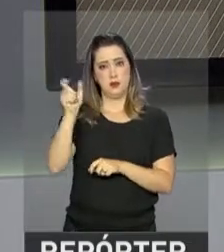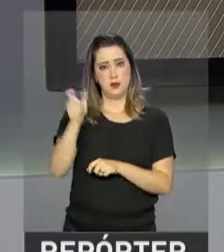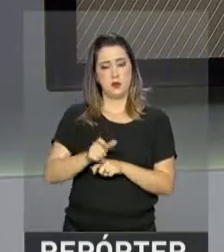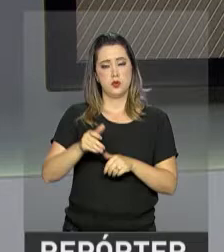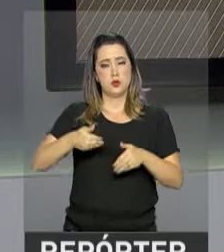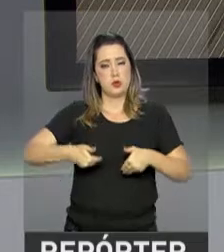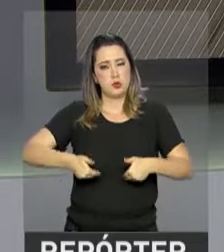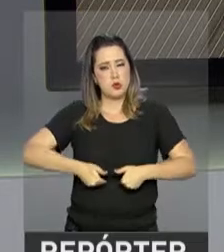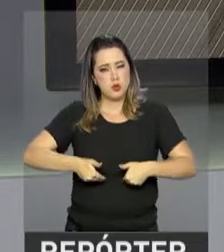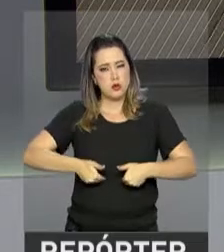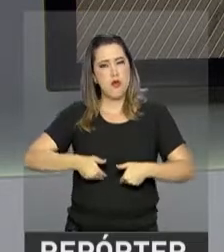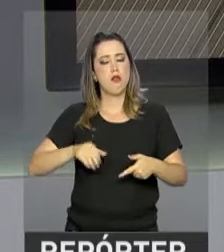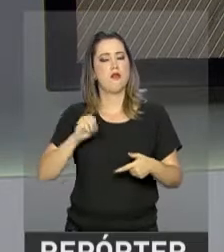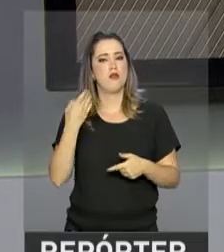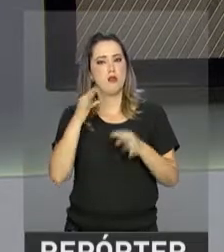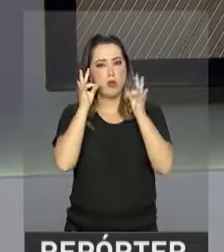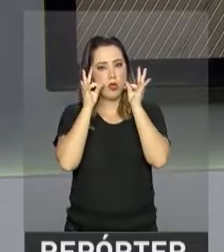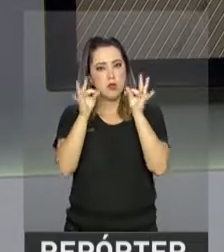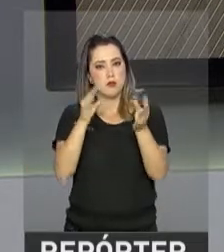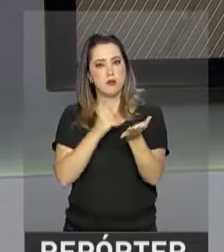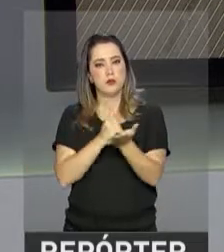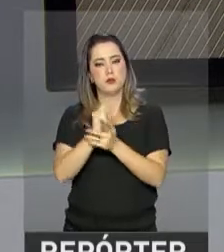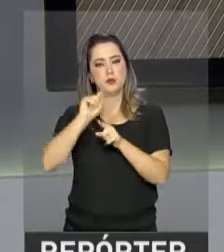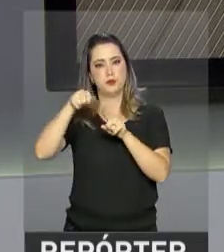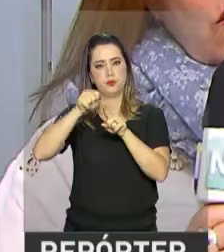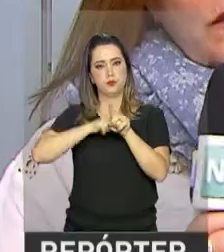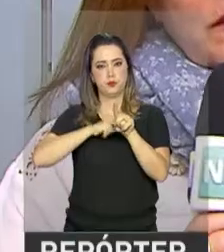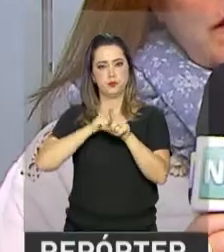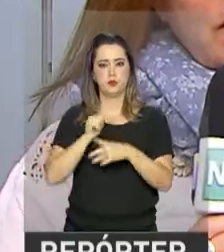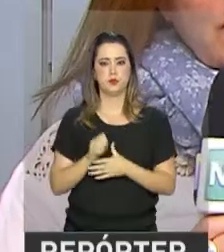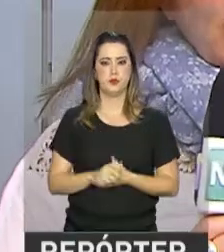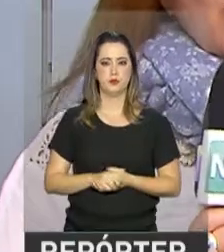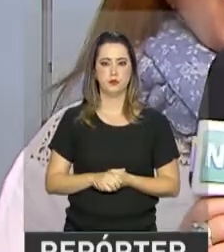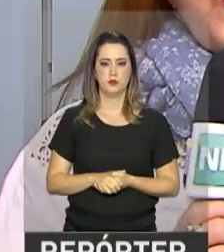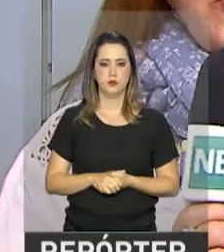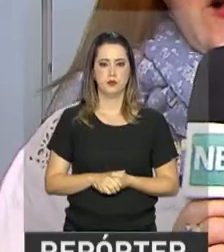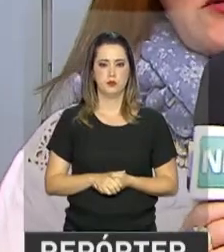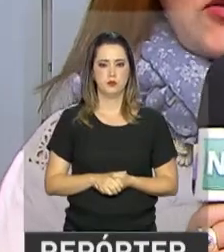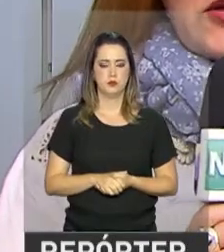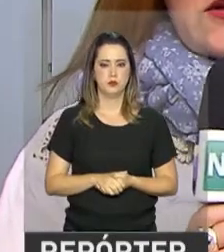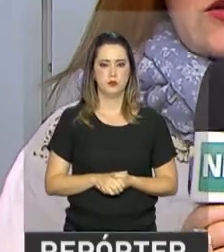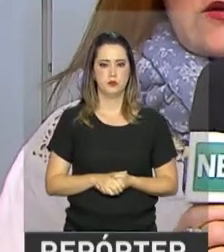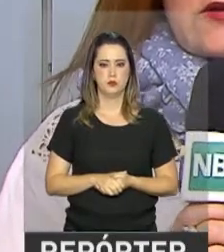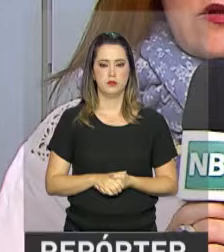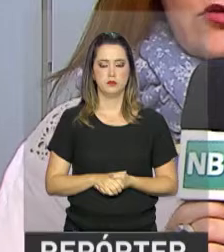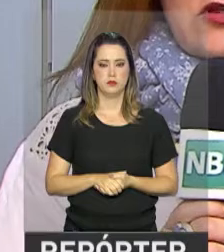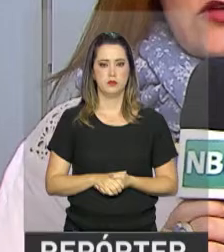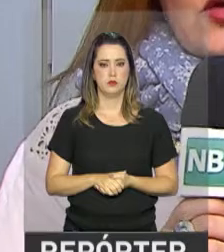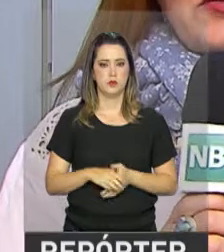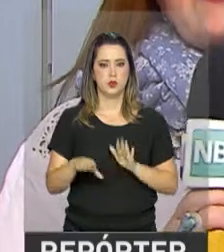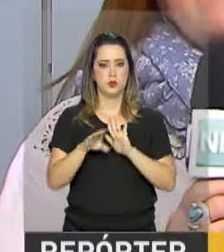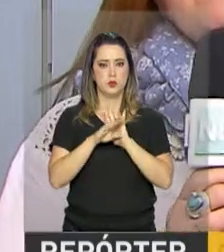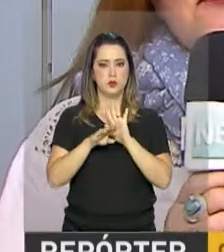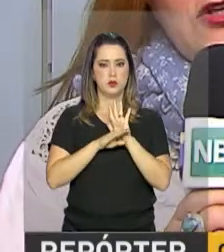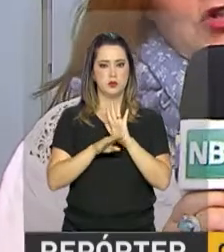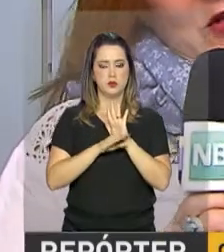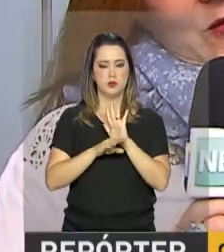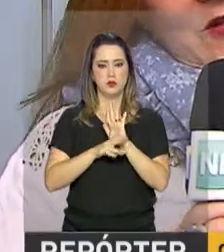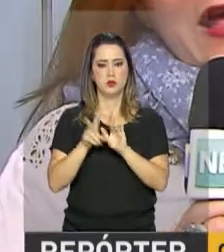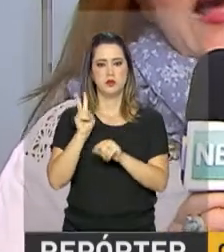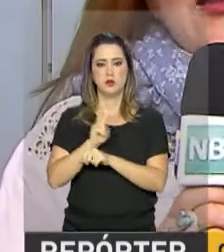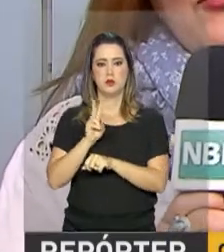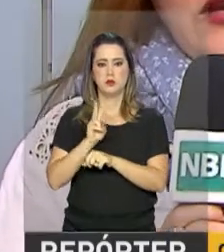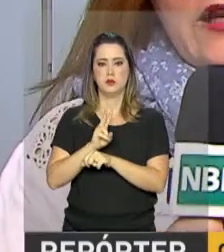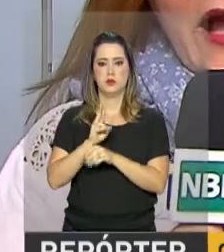devem entrar em vigor no mês que vem o programa de proteção a testemunhas vai completar 20